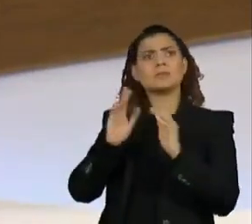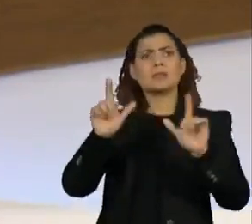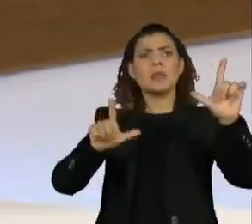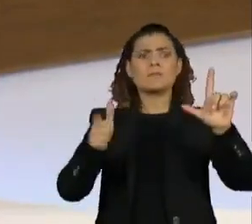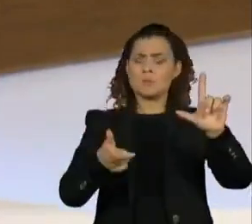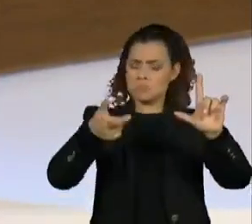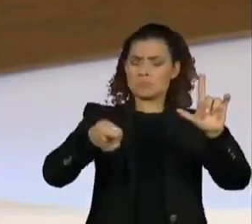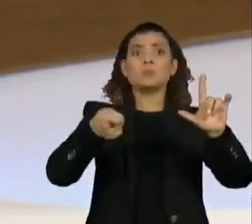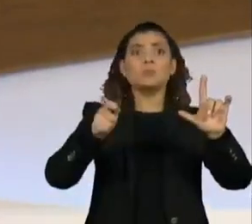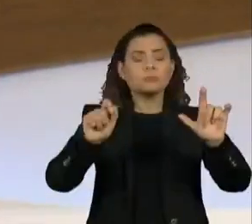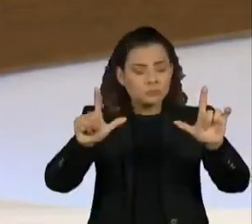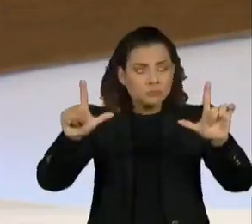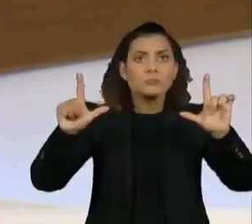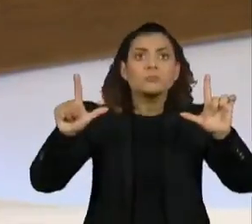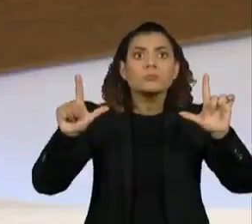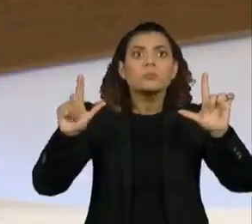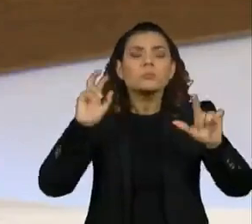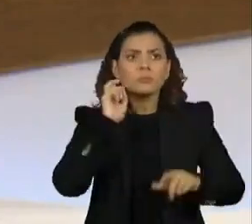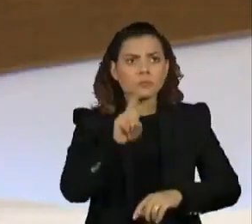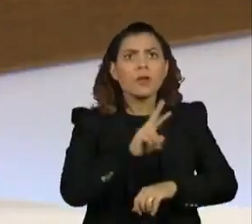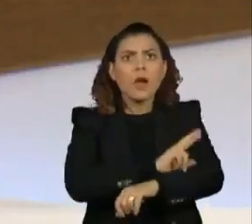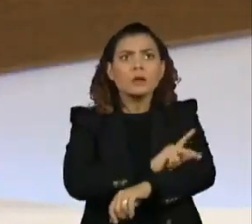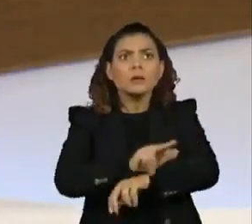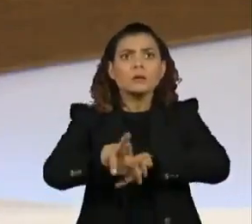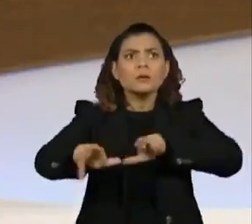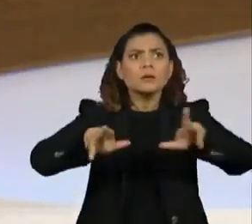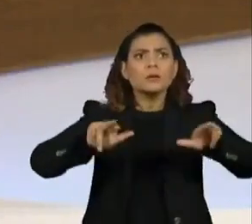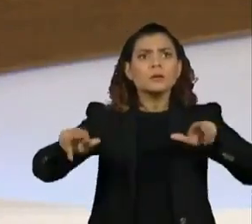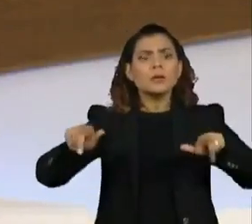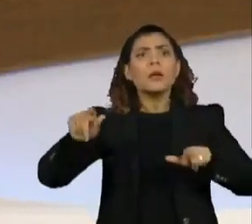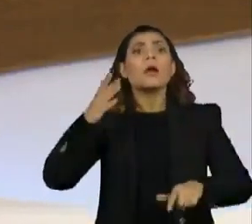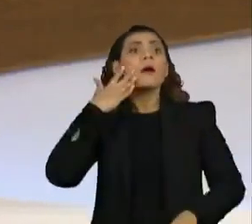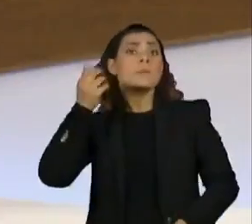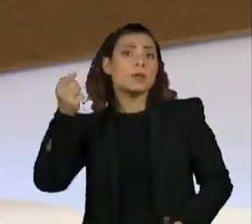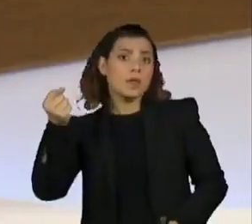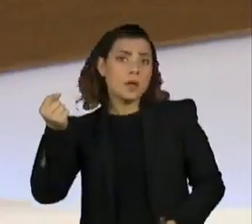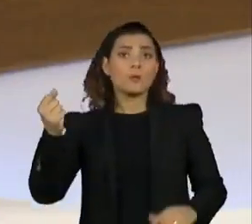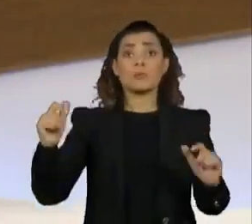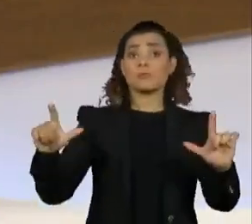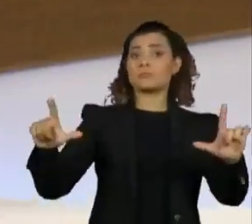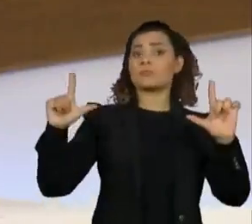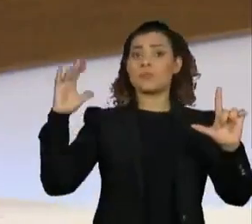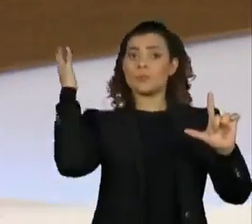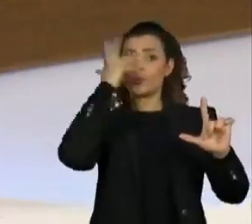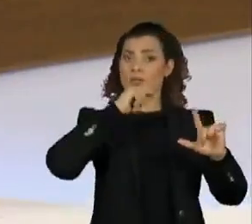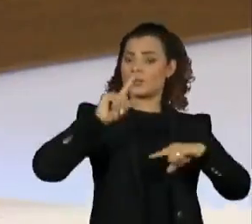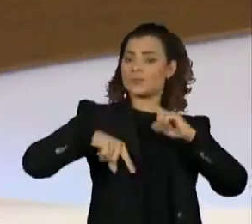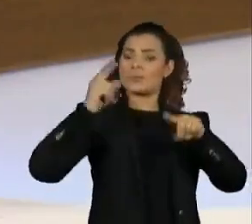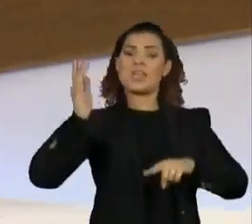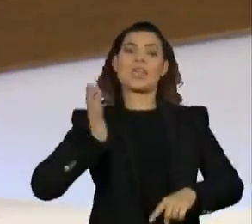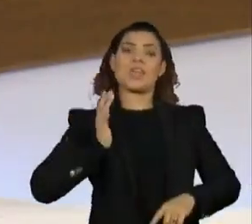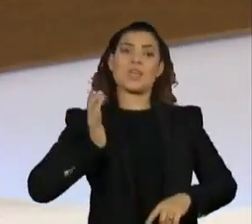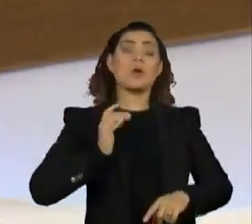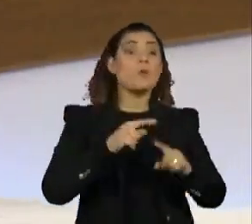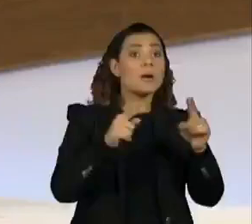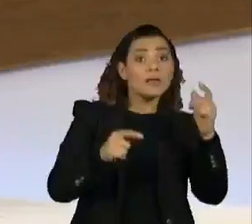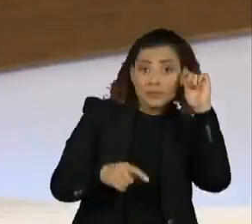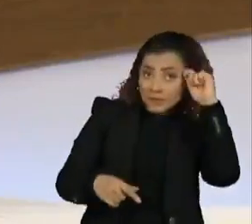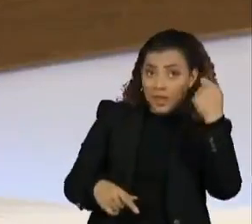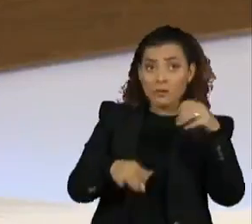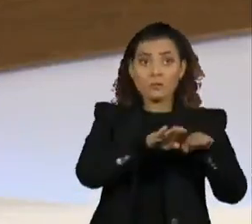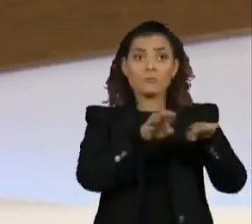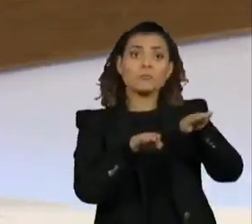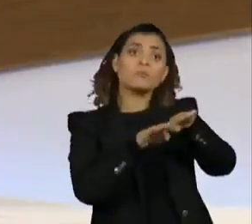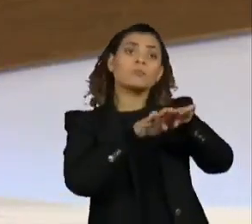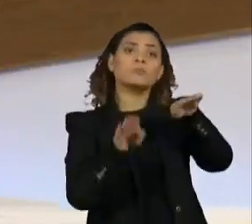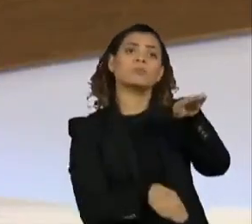ela também vai ver um viés racial na TV. Vai ver indivíduos brancos sendo representados com ideal de beleza e prosperidade, enquanto os indivíduos negros estão